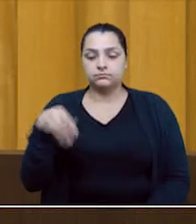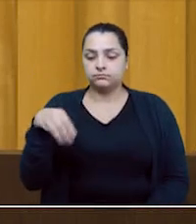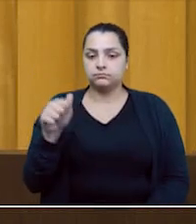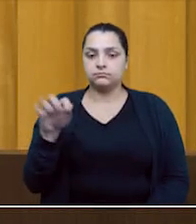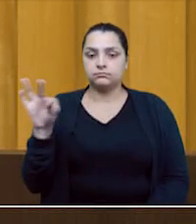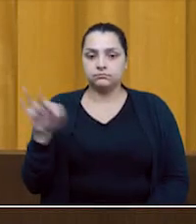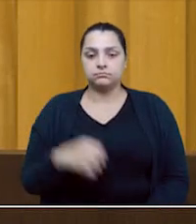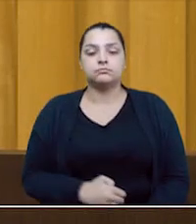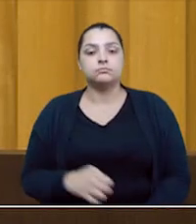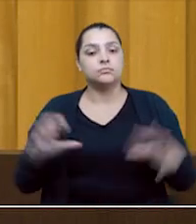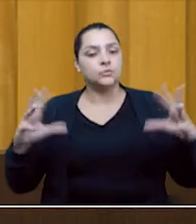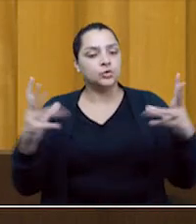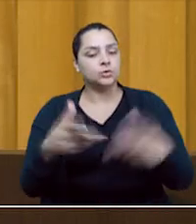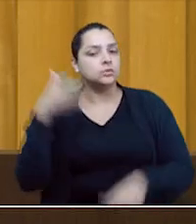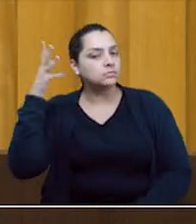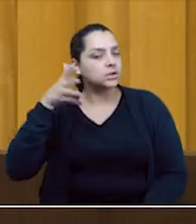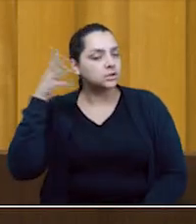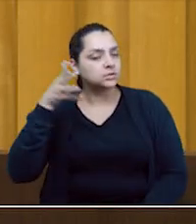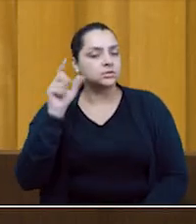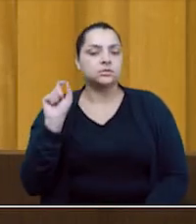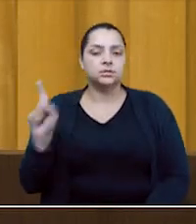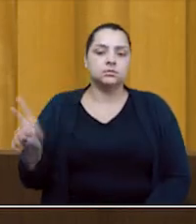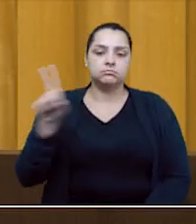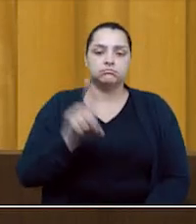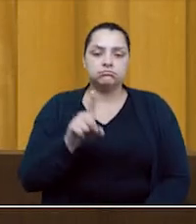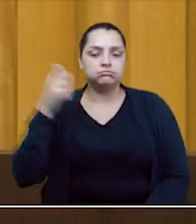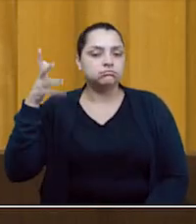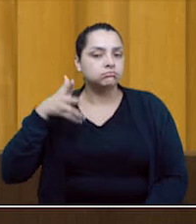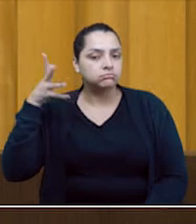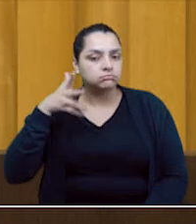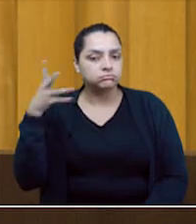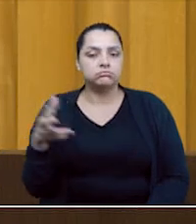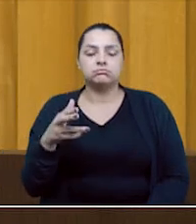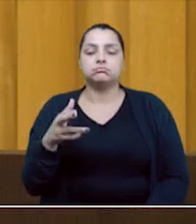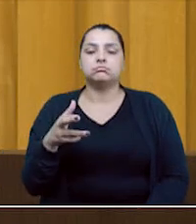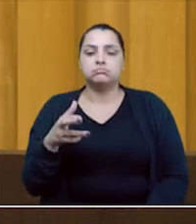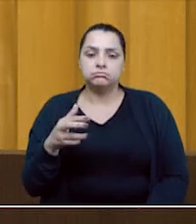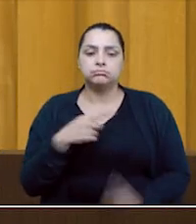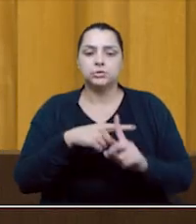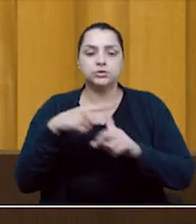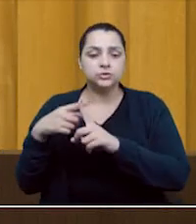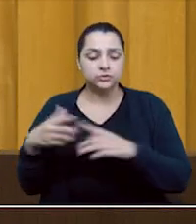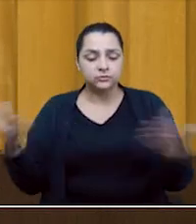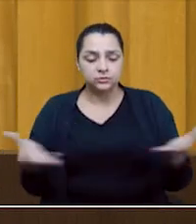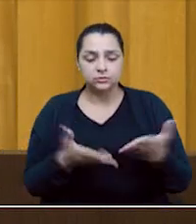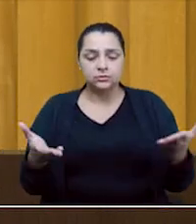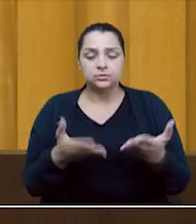todas as palestrantes e aos palestrantes, a frutífera oportunidade que tivemos aqui de